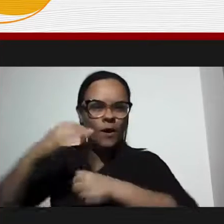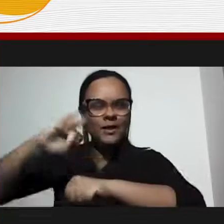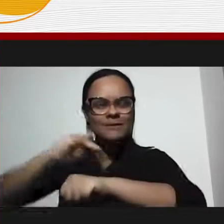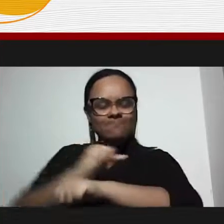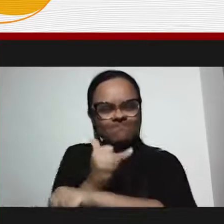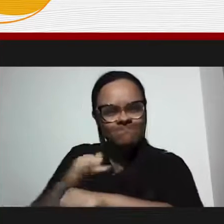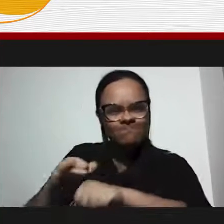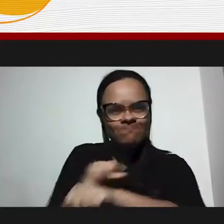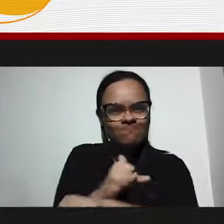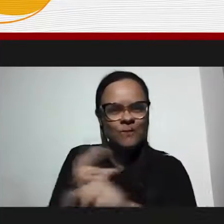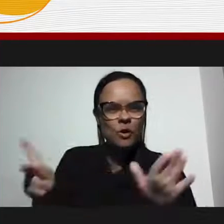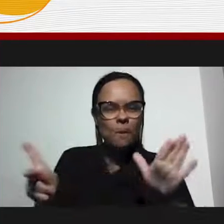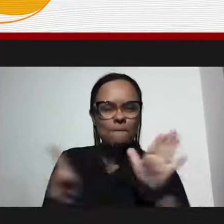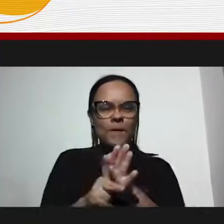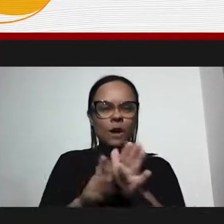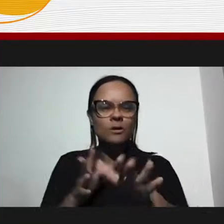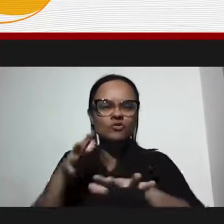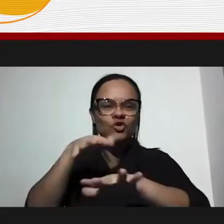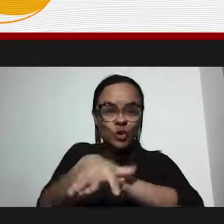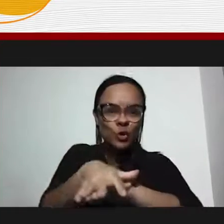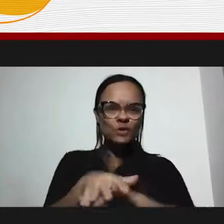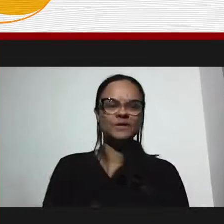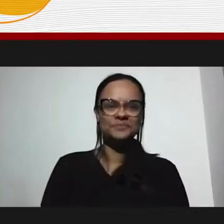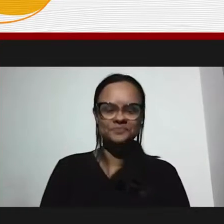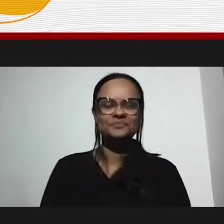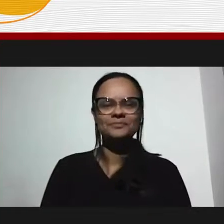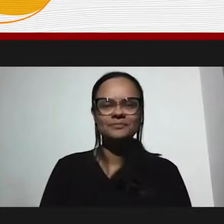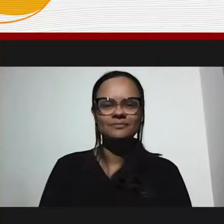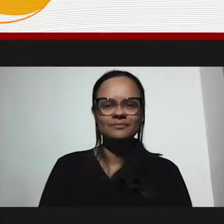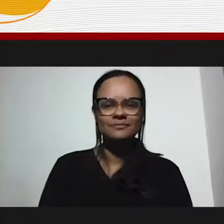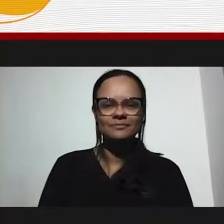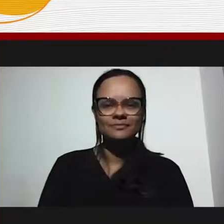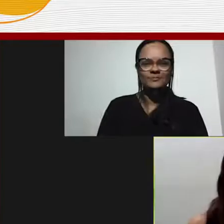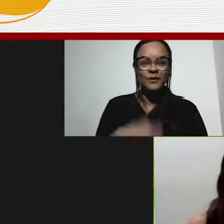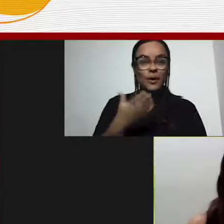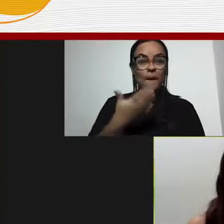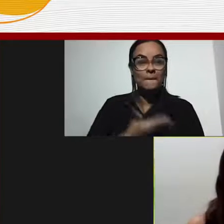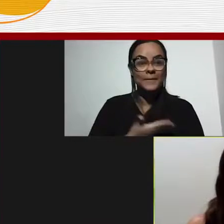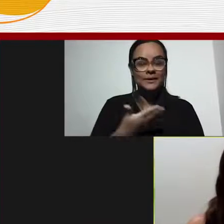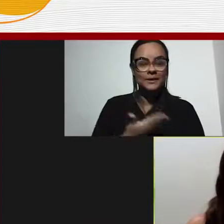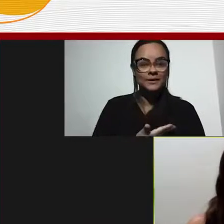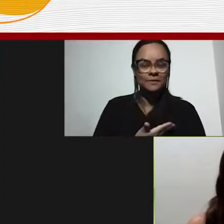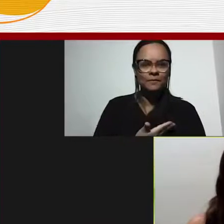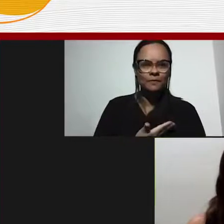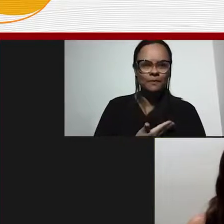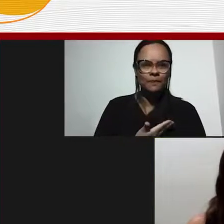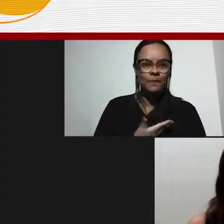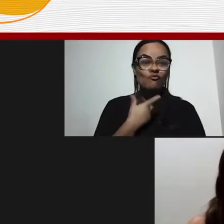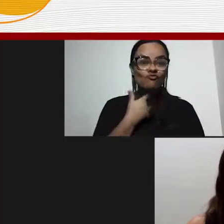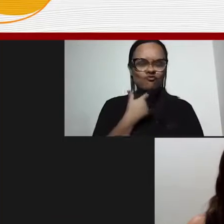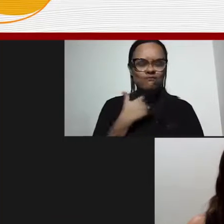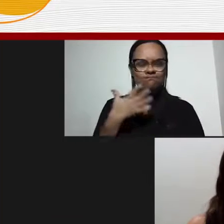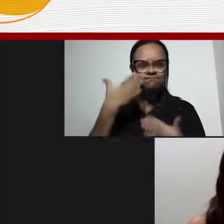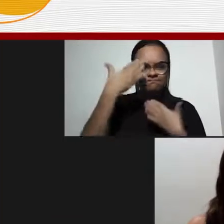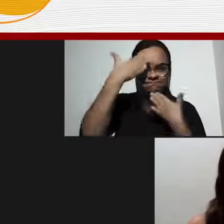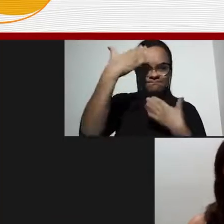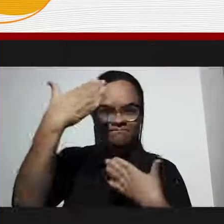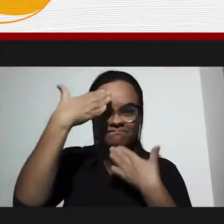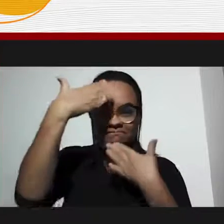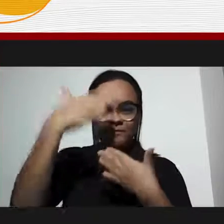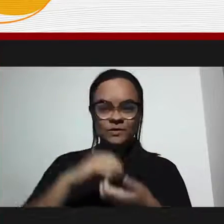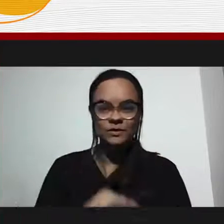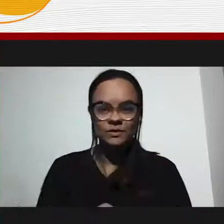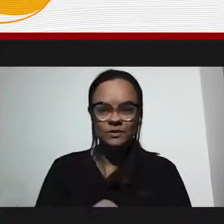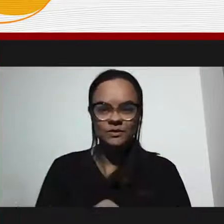ferramenta de inclusão, pessoal? É isso aí, meu amigo. Quero agradecer também aqui o apoio e